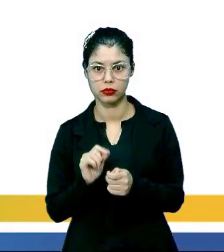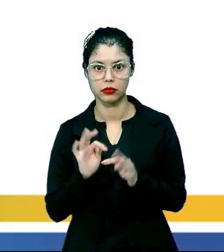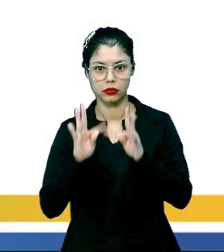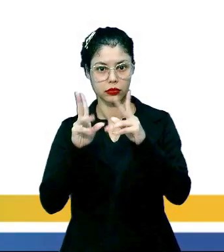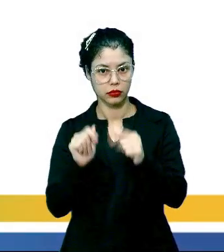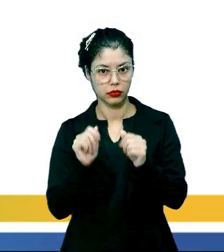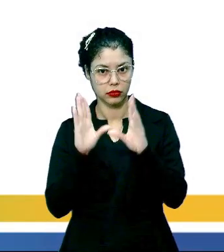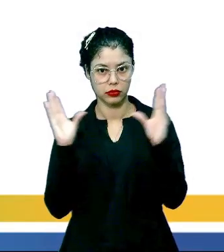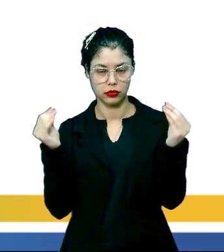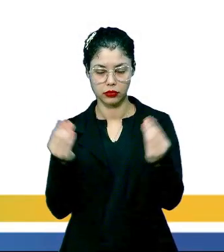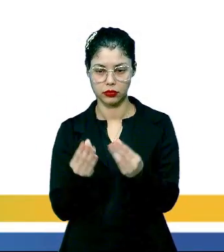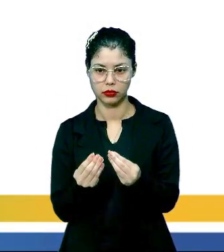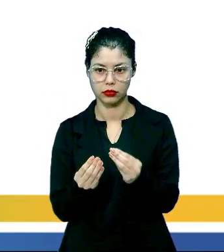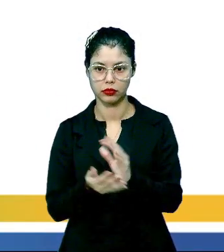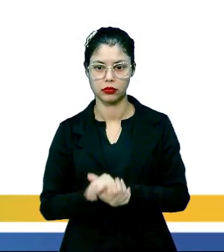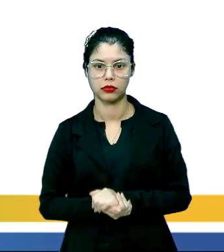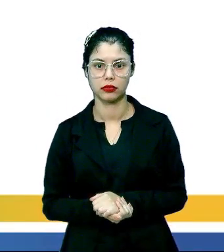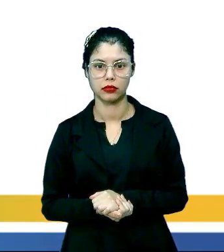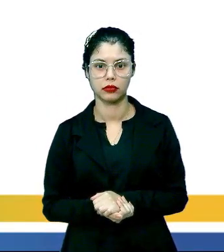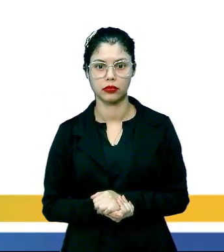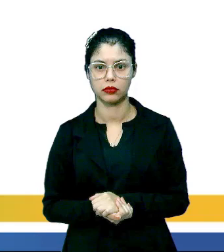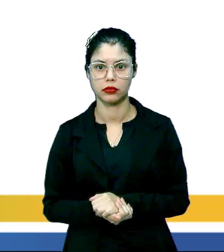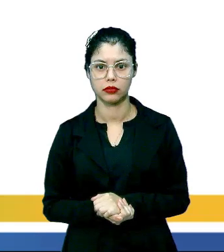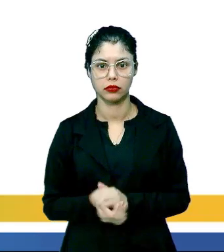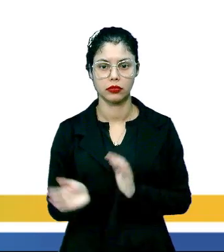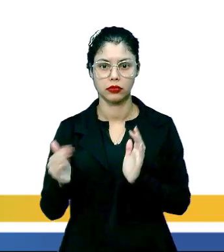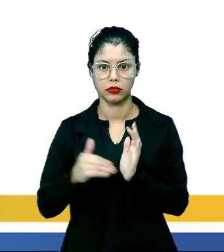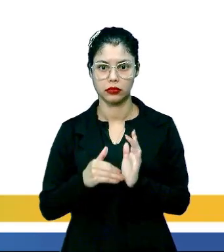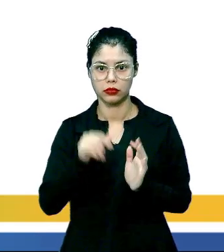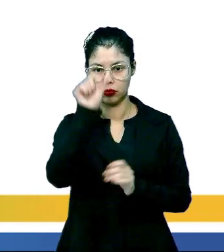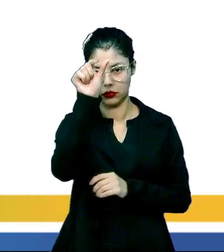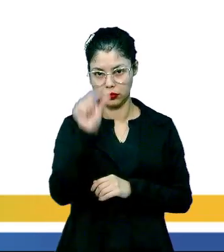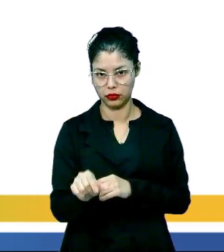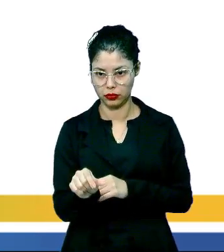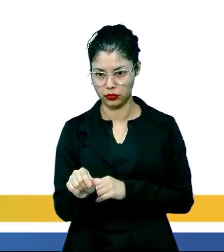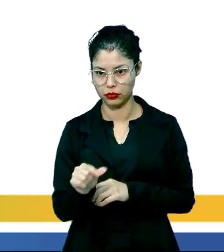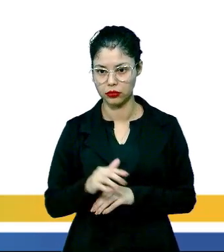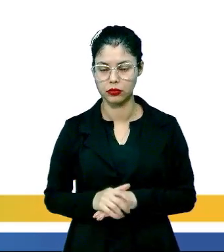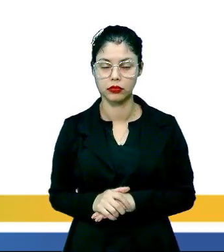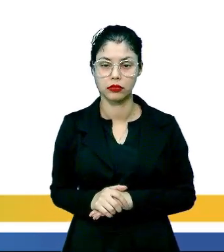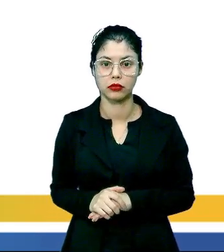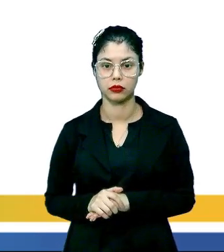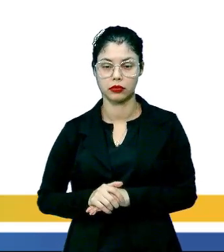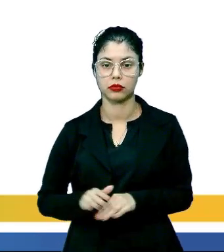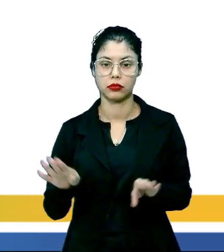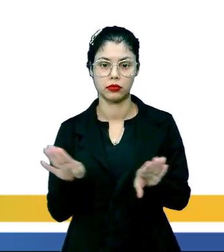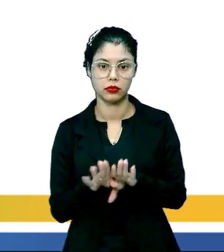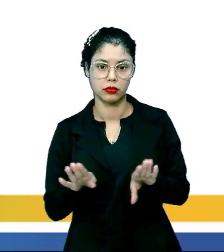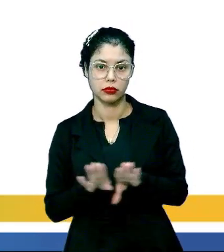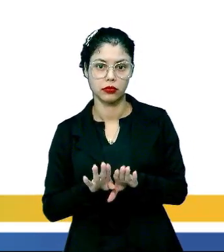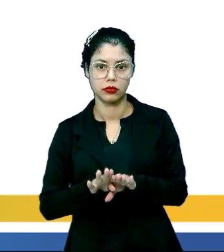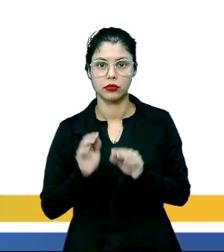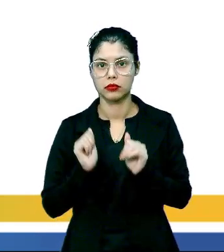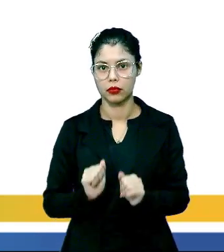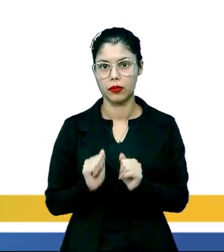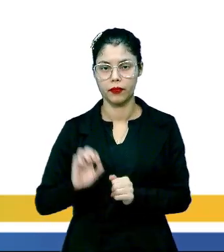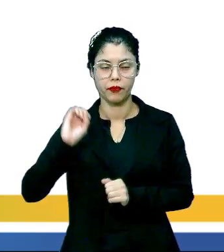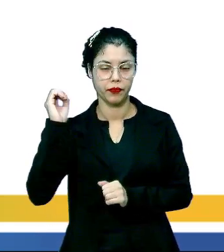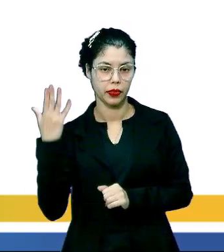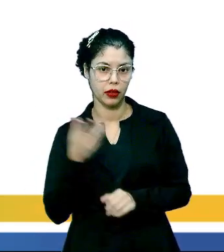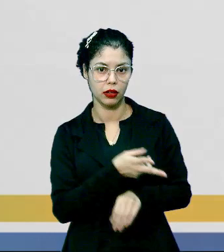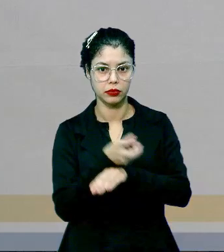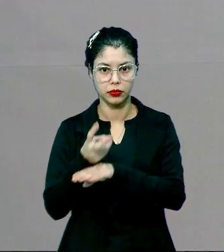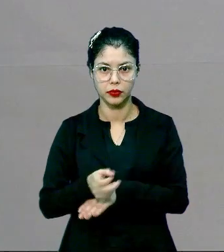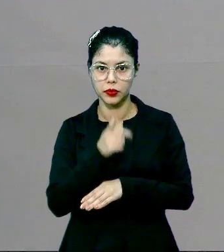secreta essas substâncias, seguindo até o tubo coletor, que também pode acontecer